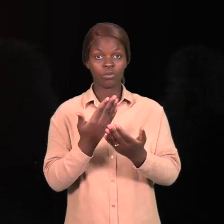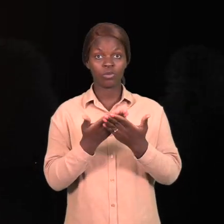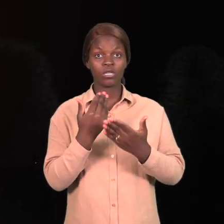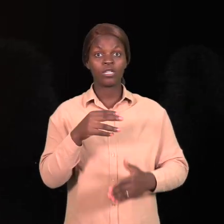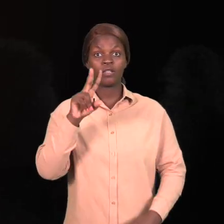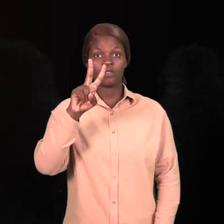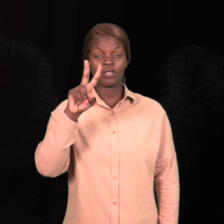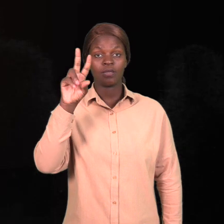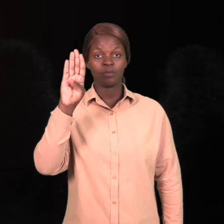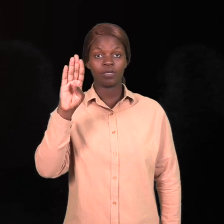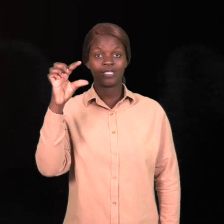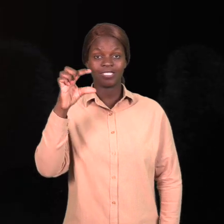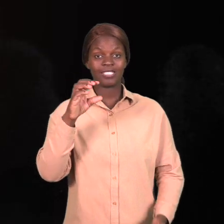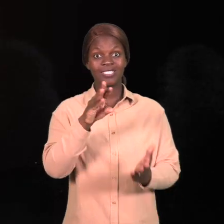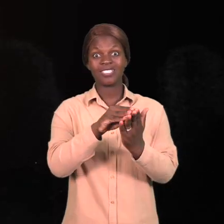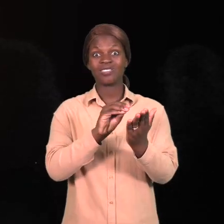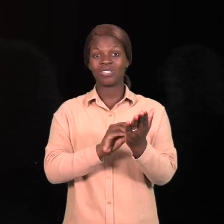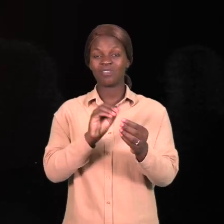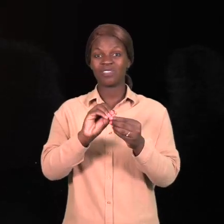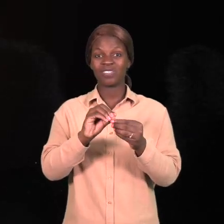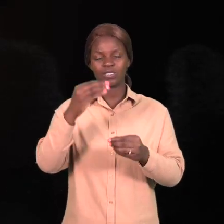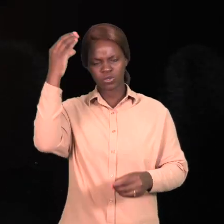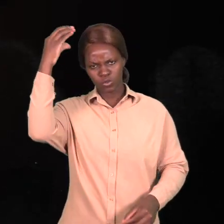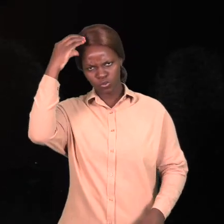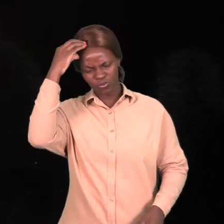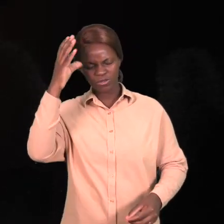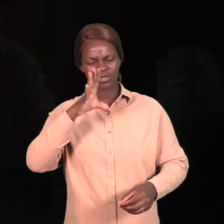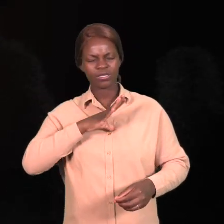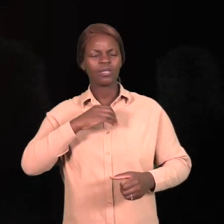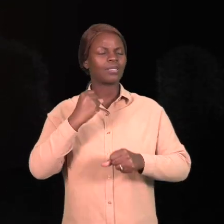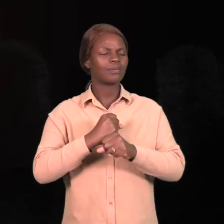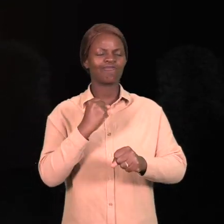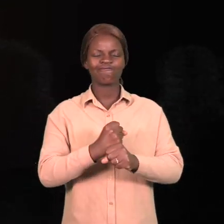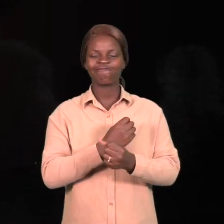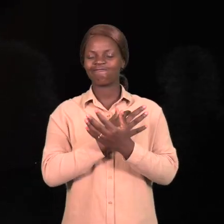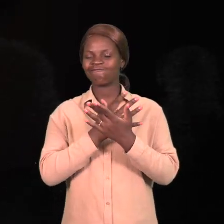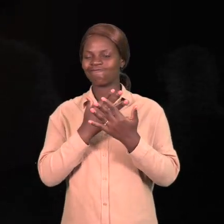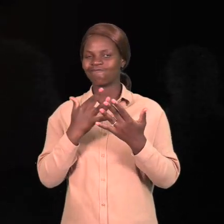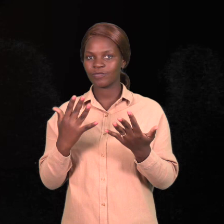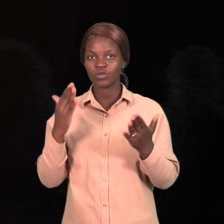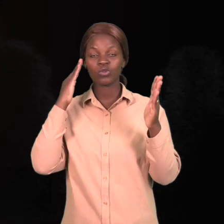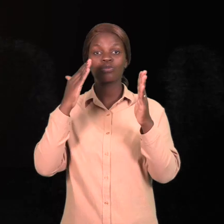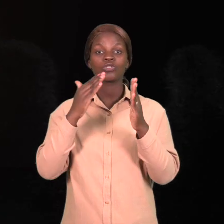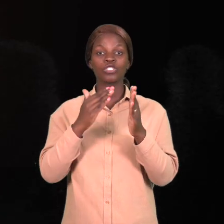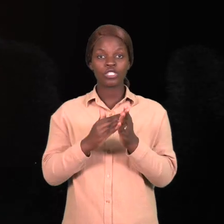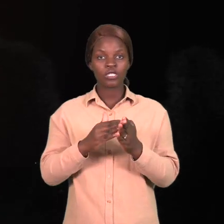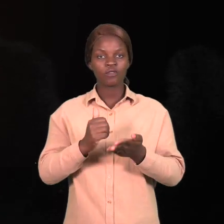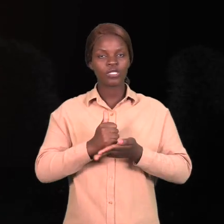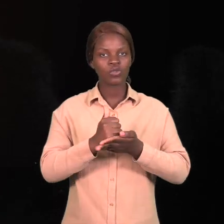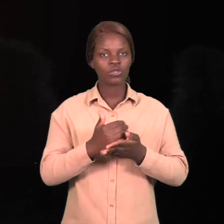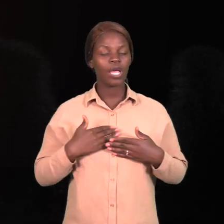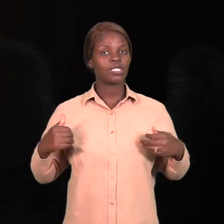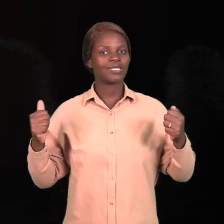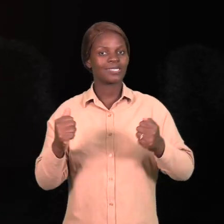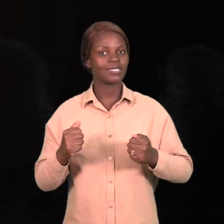ter mais despesas públicas como forma de assegurar os serviços de saúde adequados, apoio